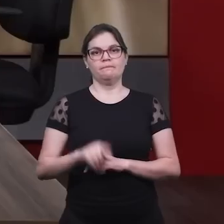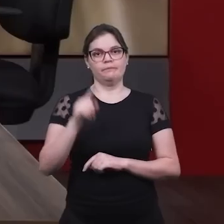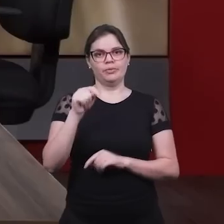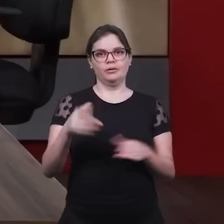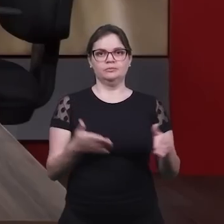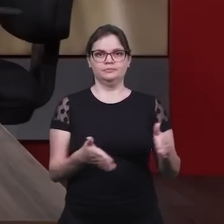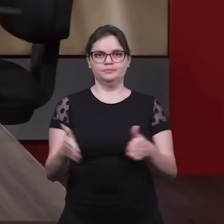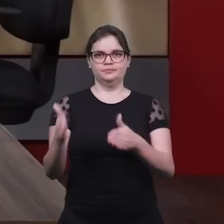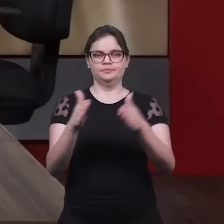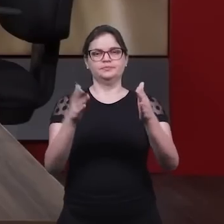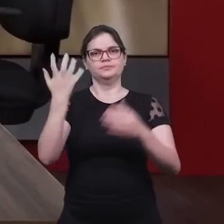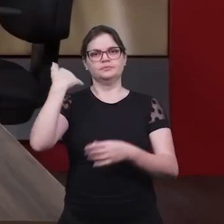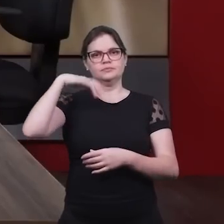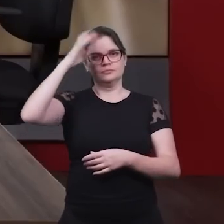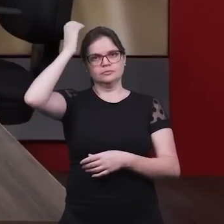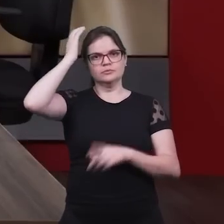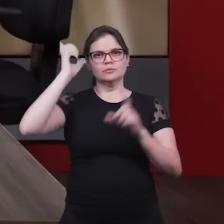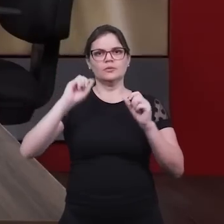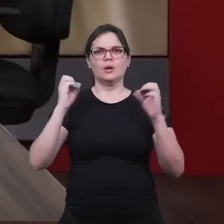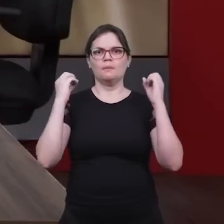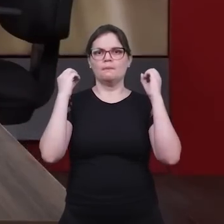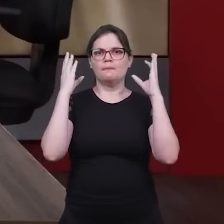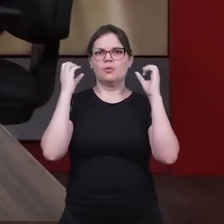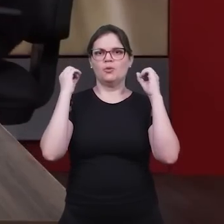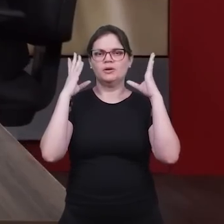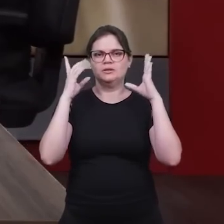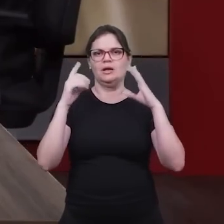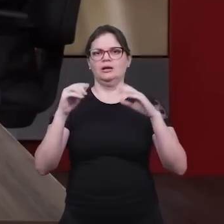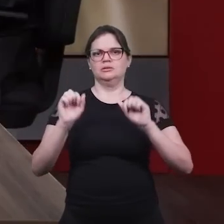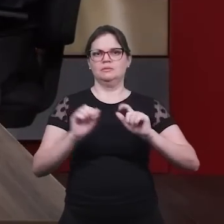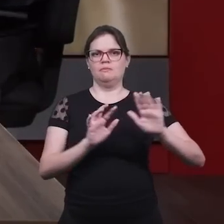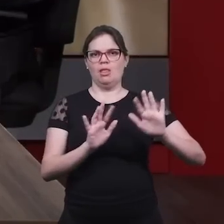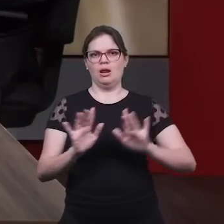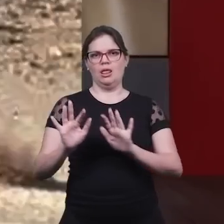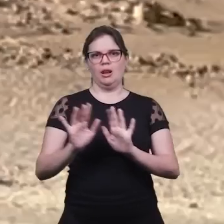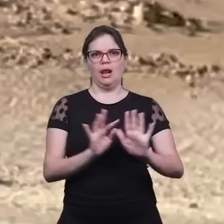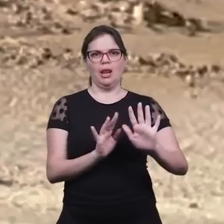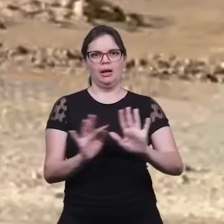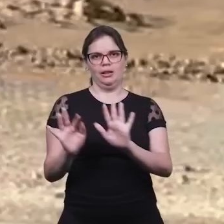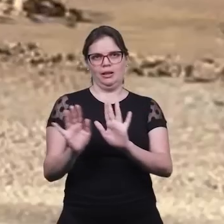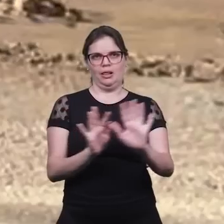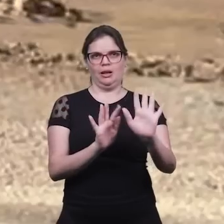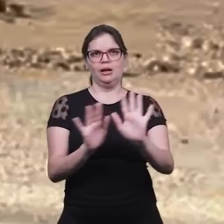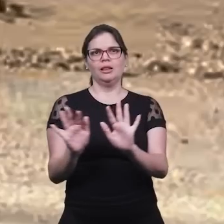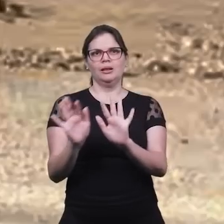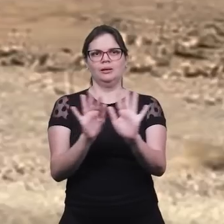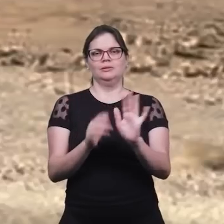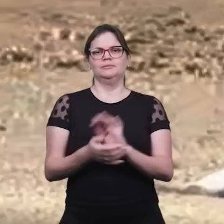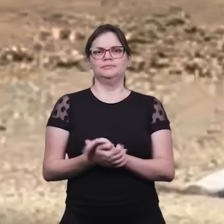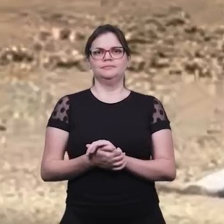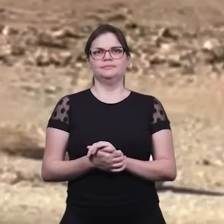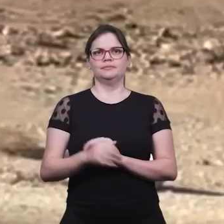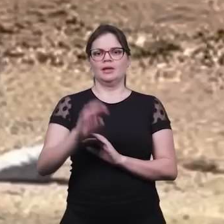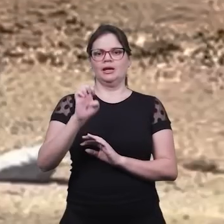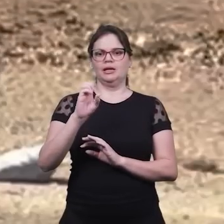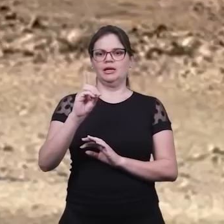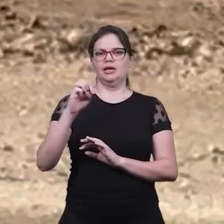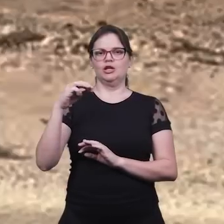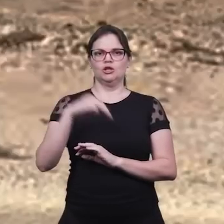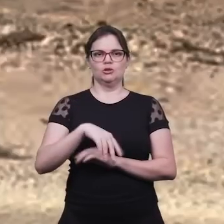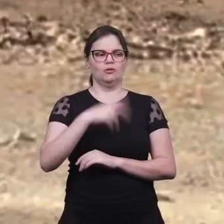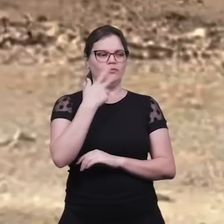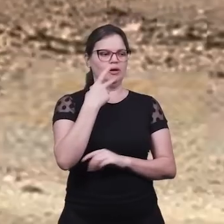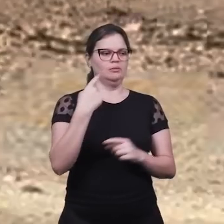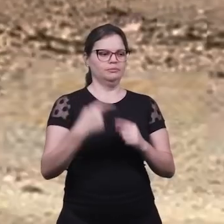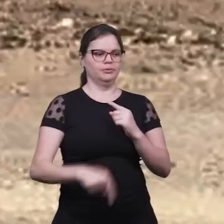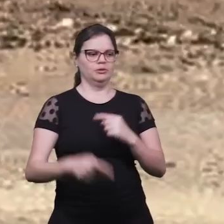era Selar antigamente, ó. Então essa Estrada Real foi aquela estrada que Moisés vai com o povo